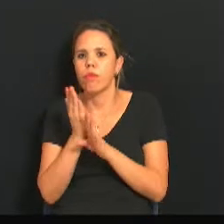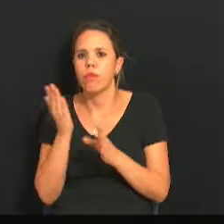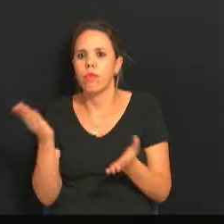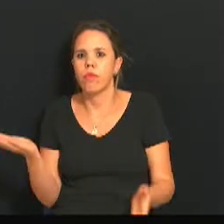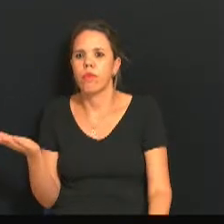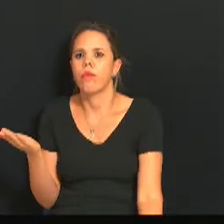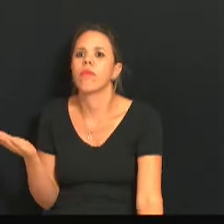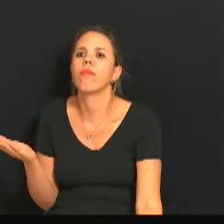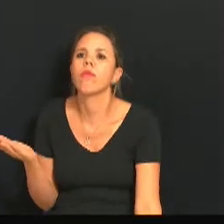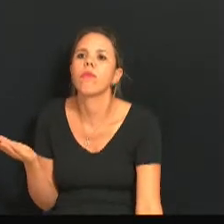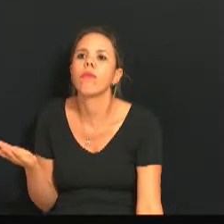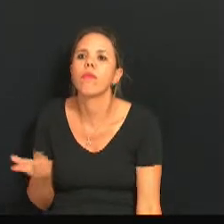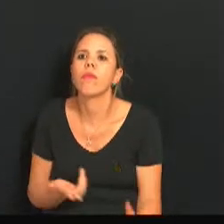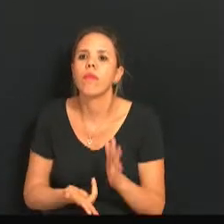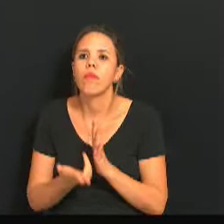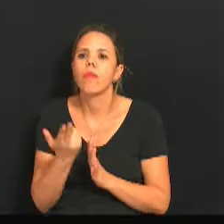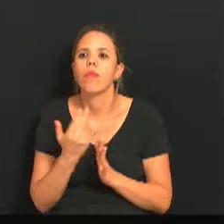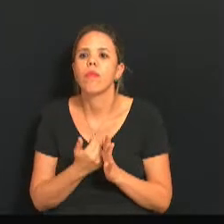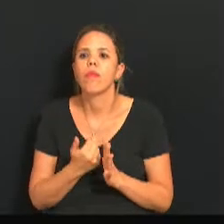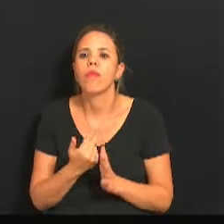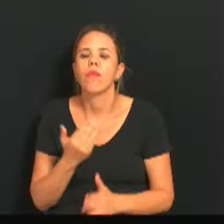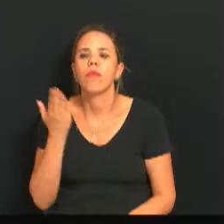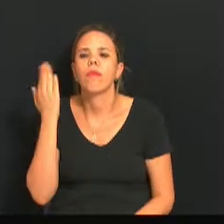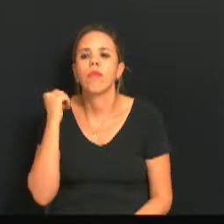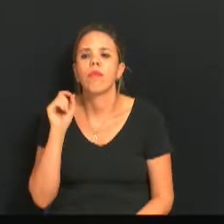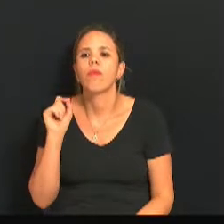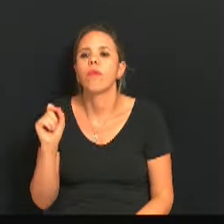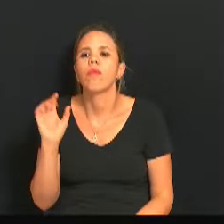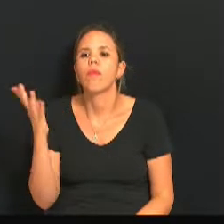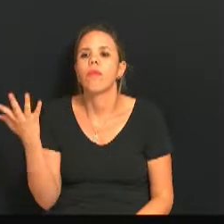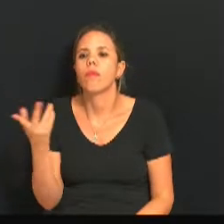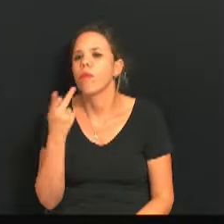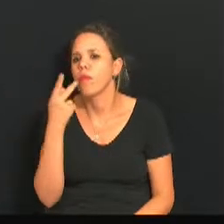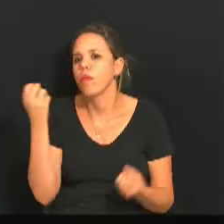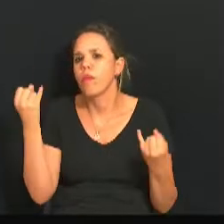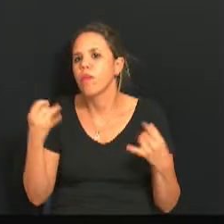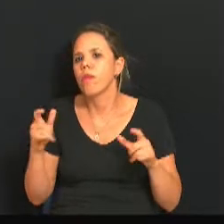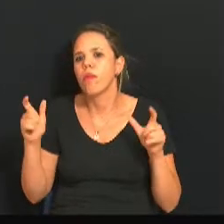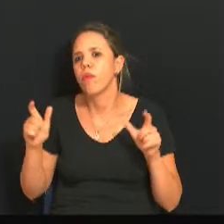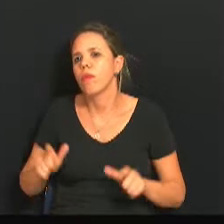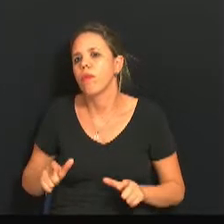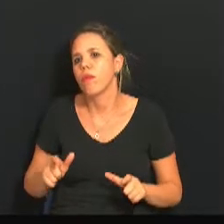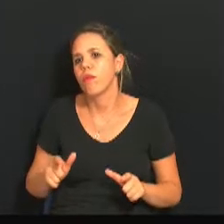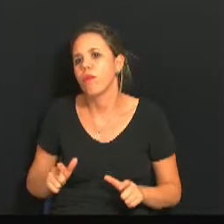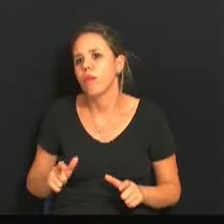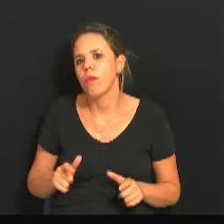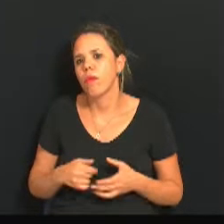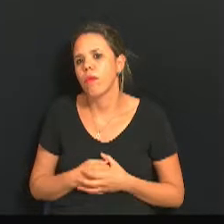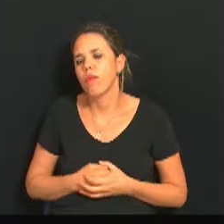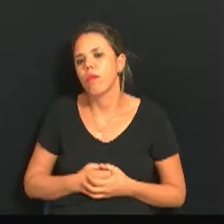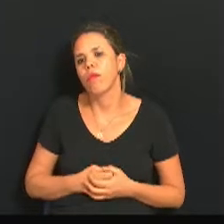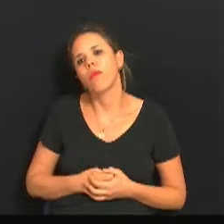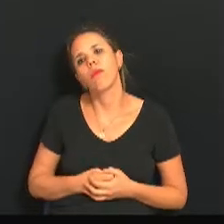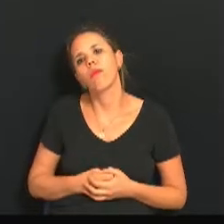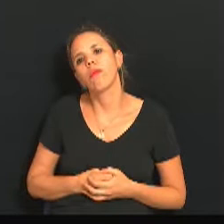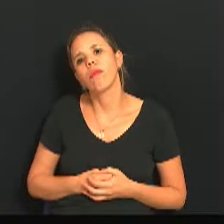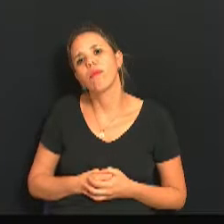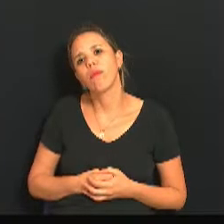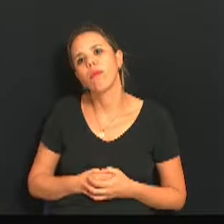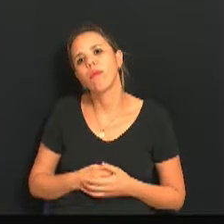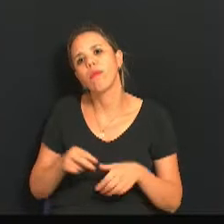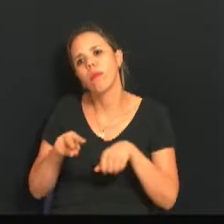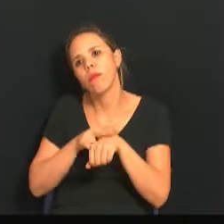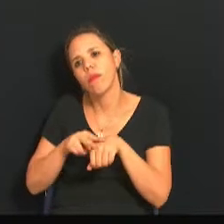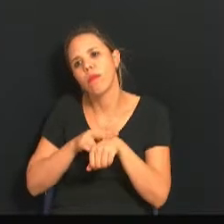desse desenho nós conseguimos entender o que nós estamos falando e aonde nós estamos falando a linha verde é